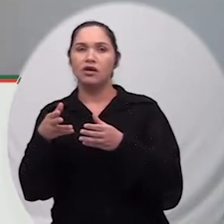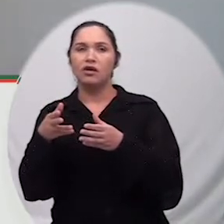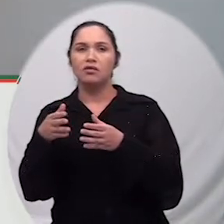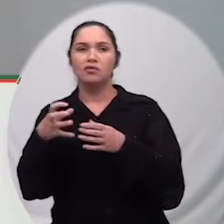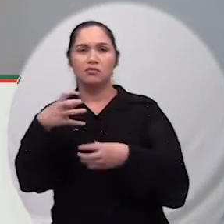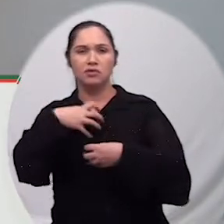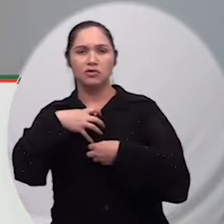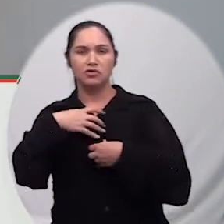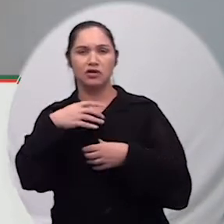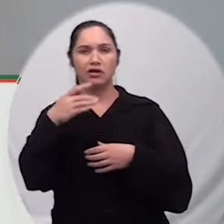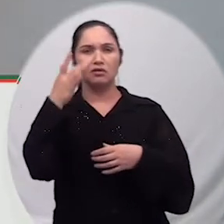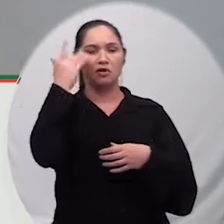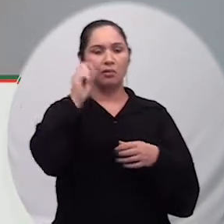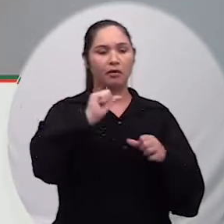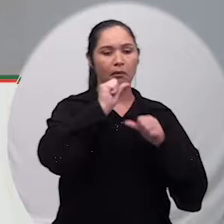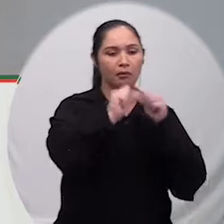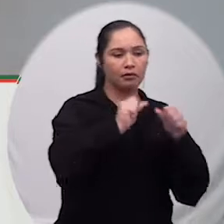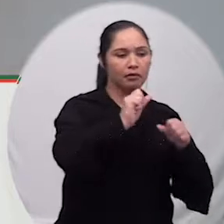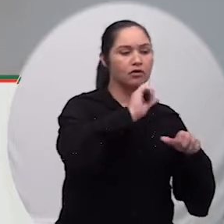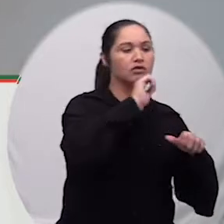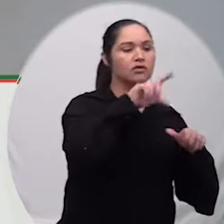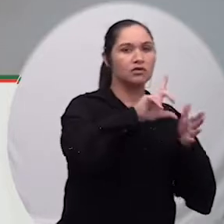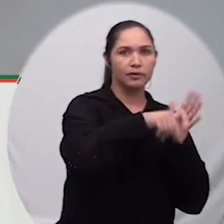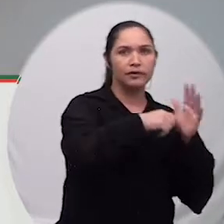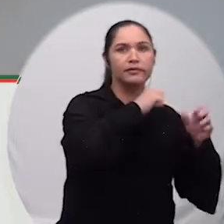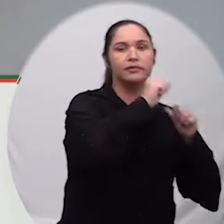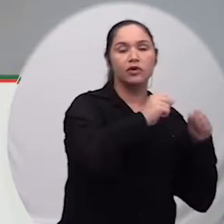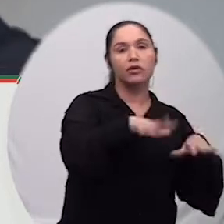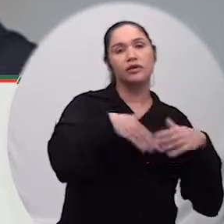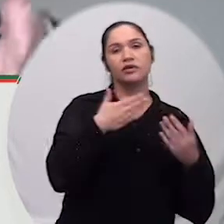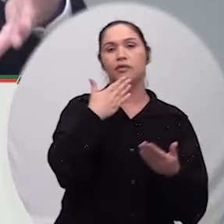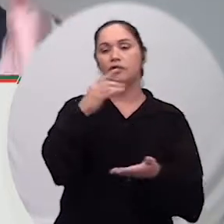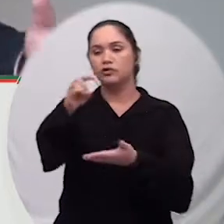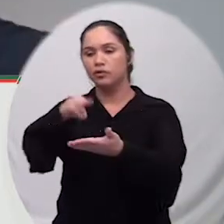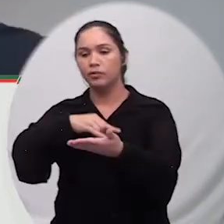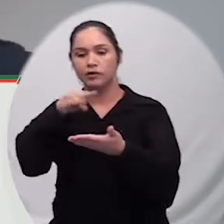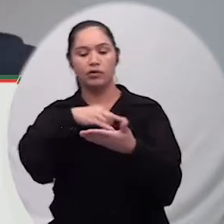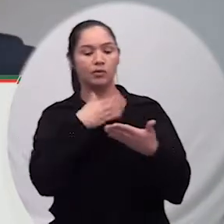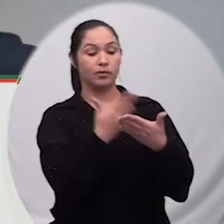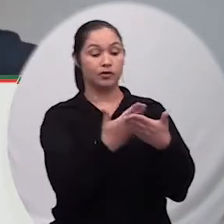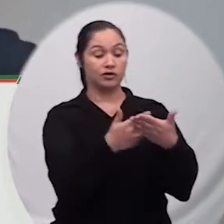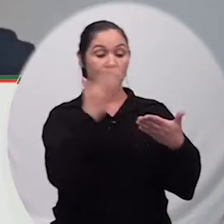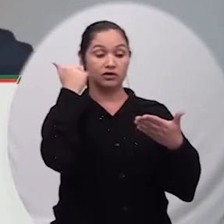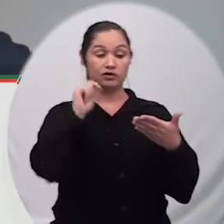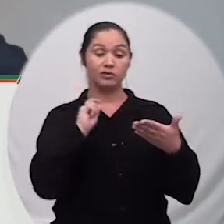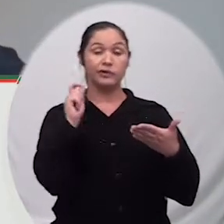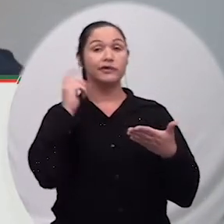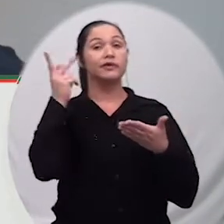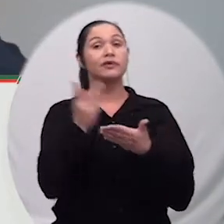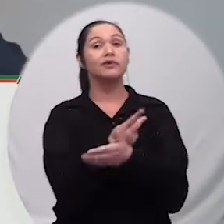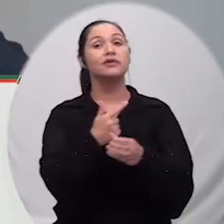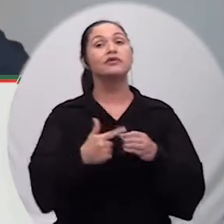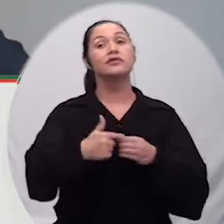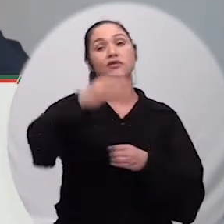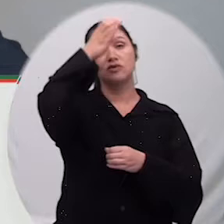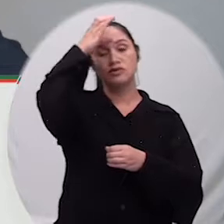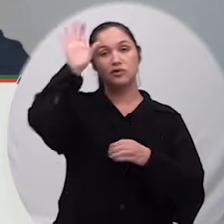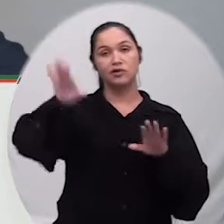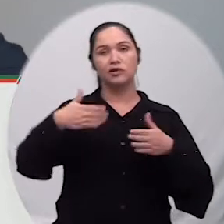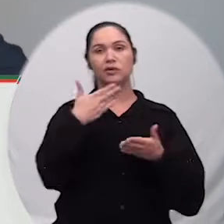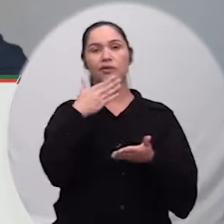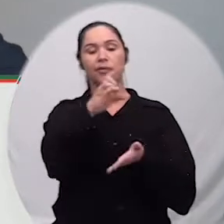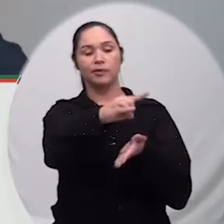mais nada, né? Então é um desencontro de informações, que é por isso que a gente pede esses documentos para a gente realmente ter ele em mãos, né? Então isso, traça essa lista para